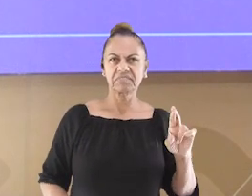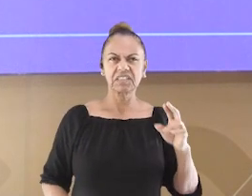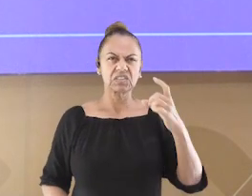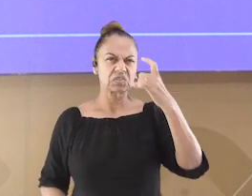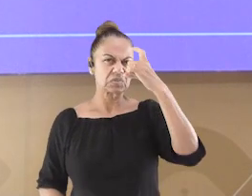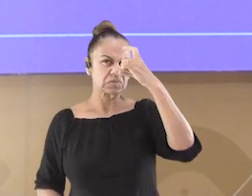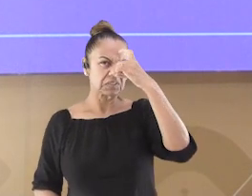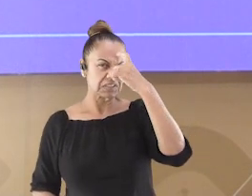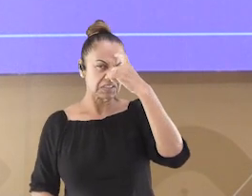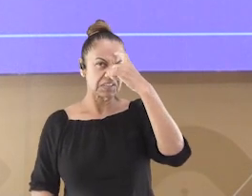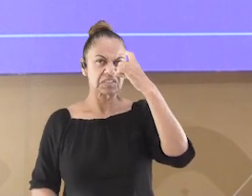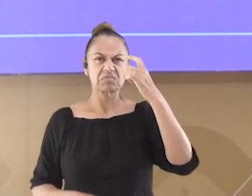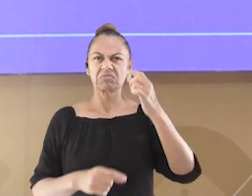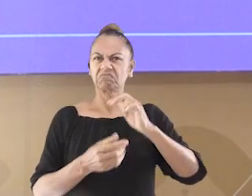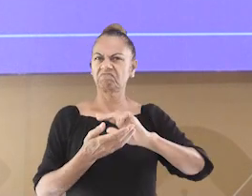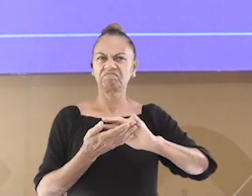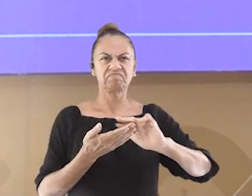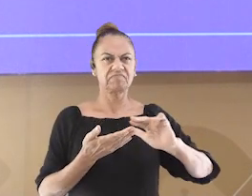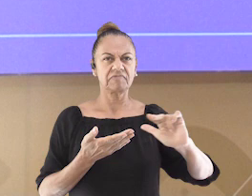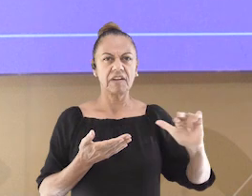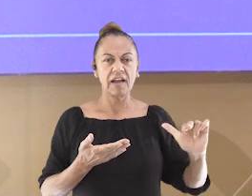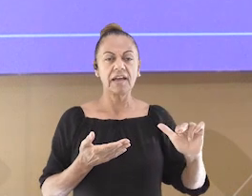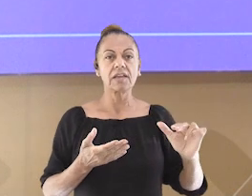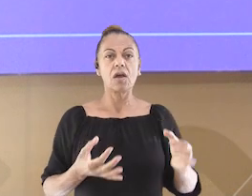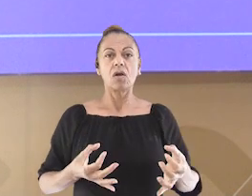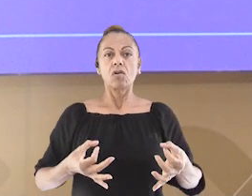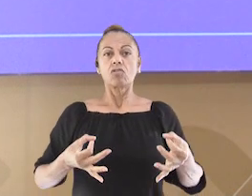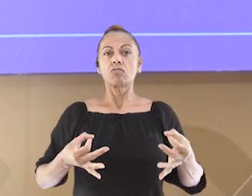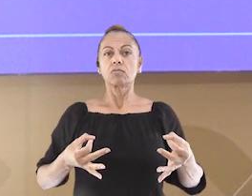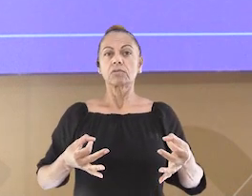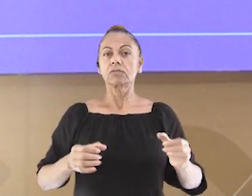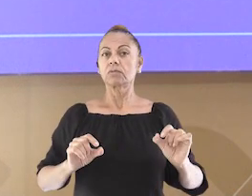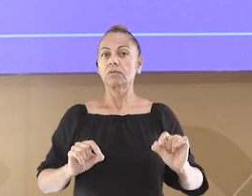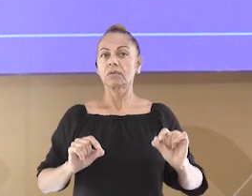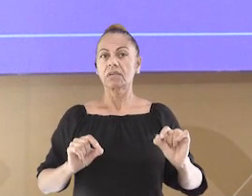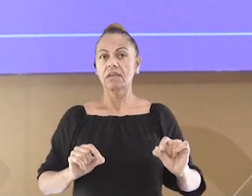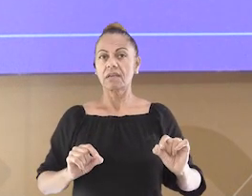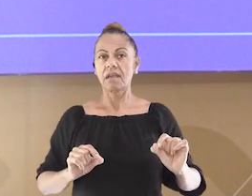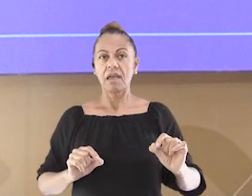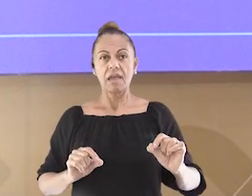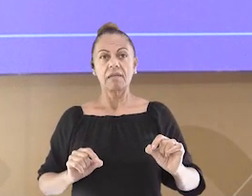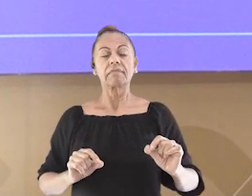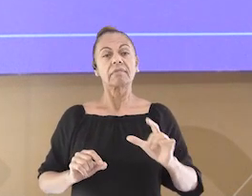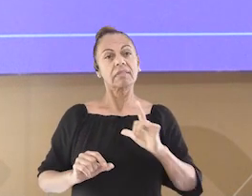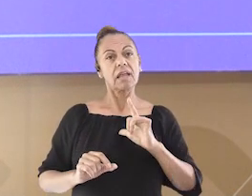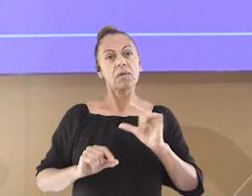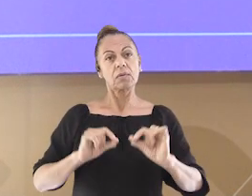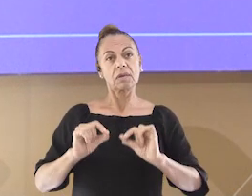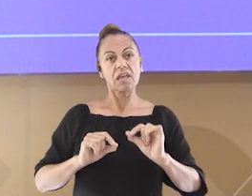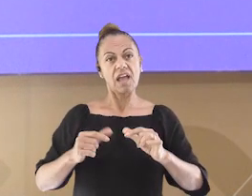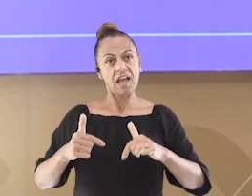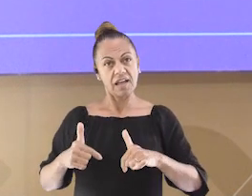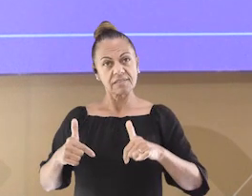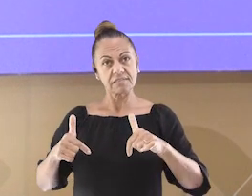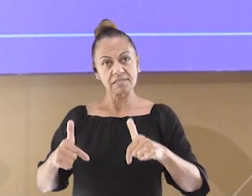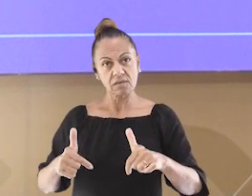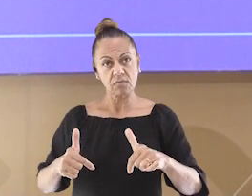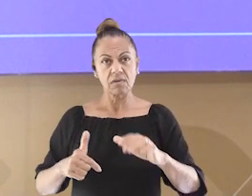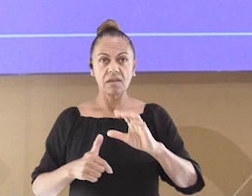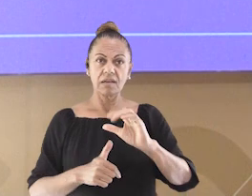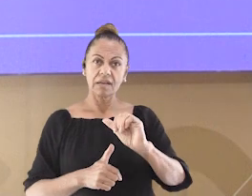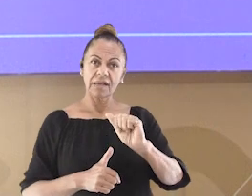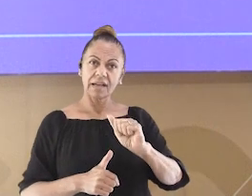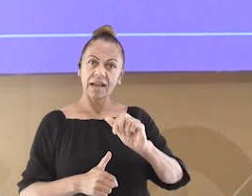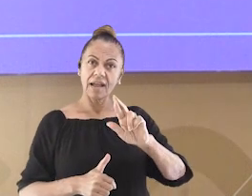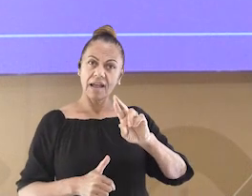Tal como outras religiões de origem indiana, como o hinduísmo e o jainismo, no budismo há